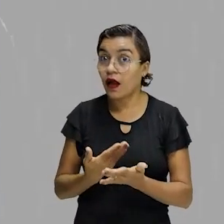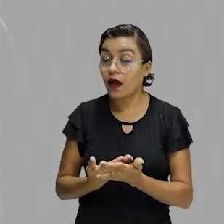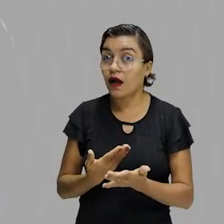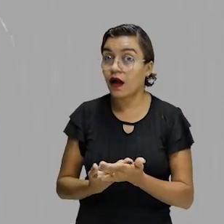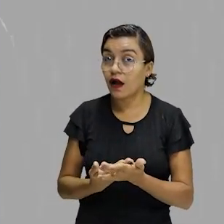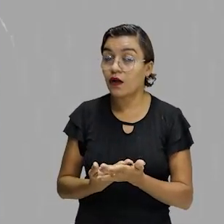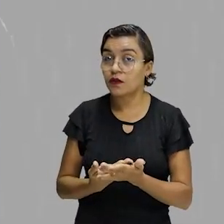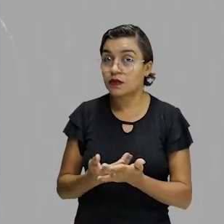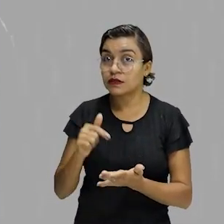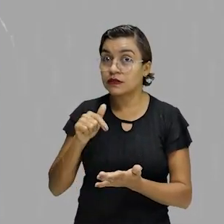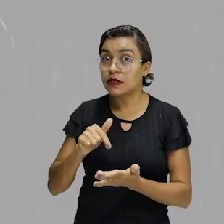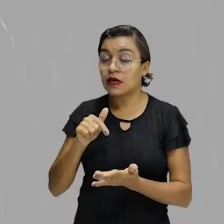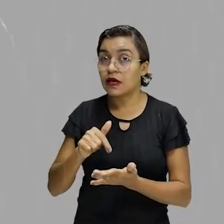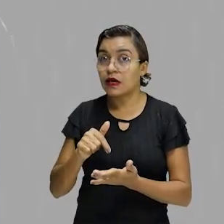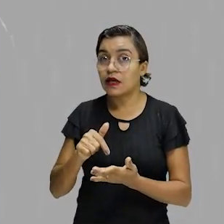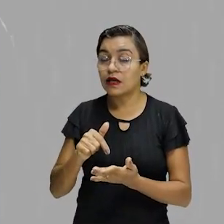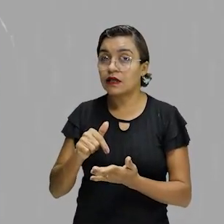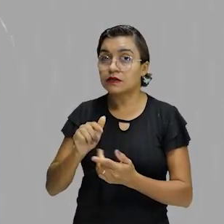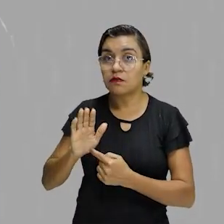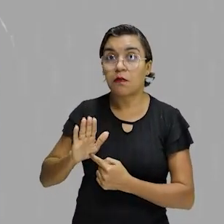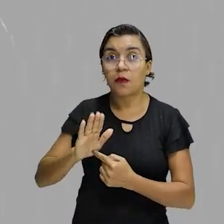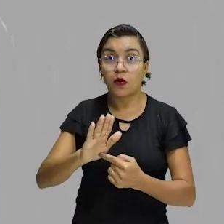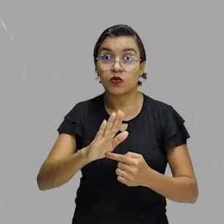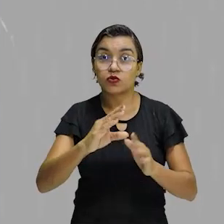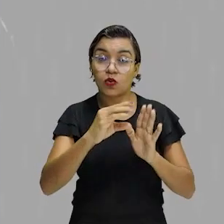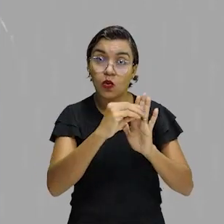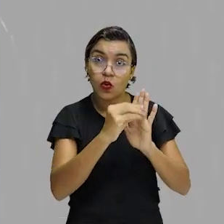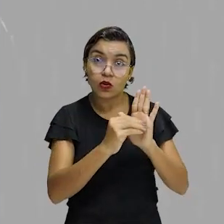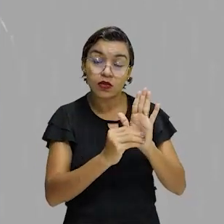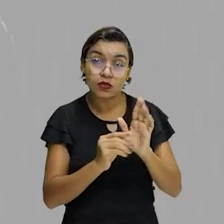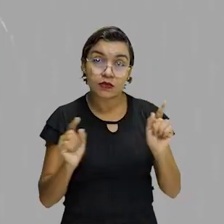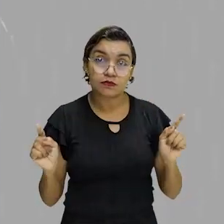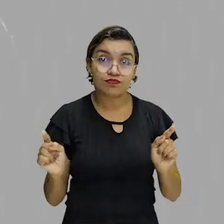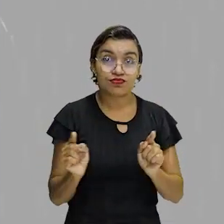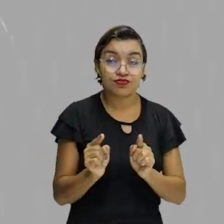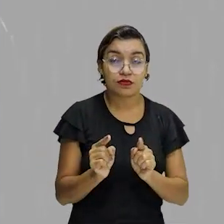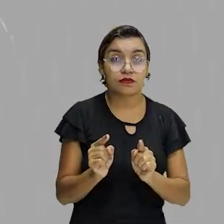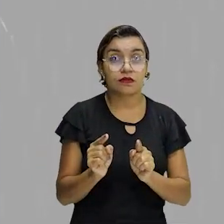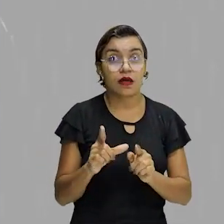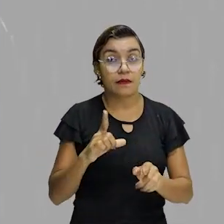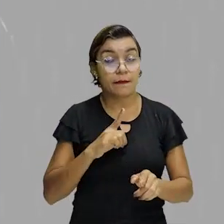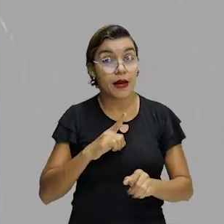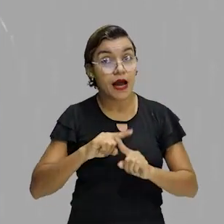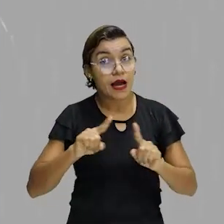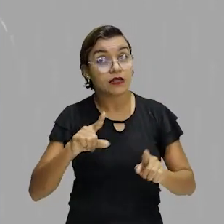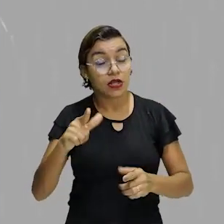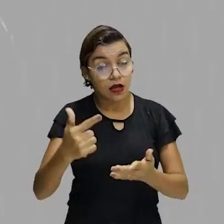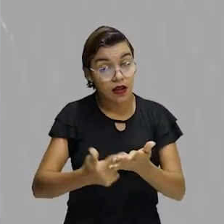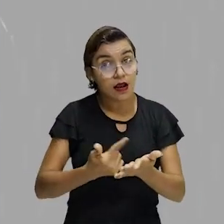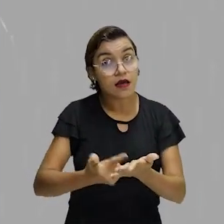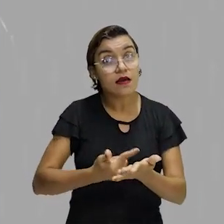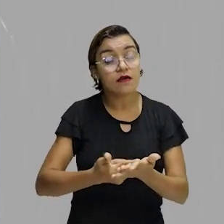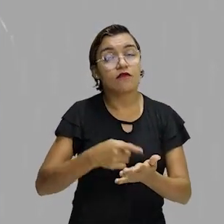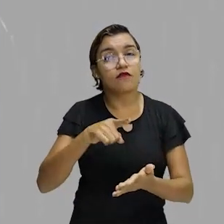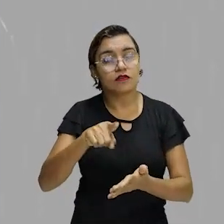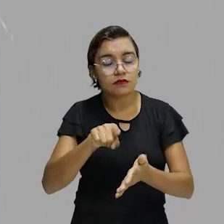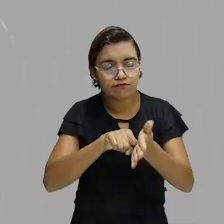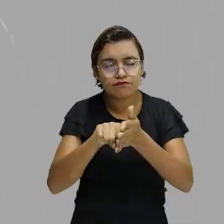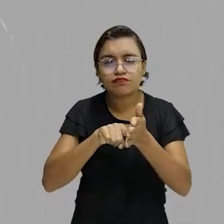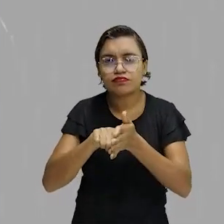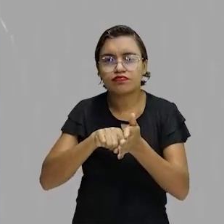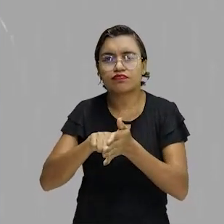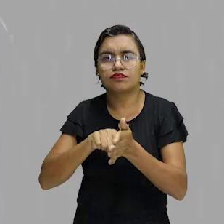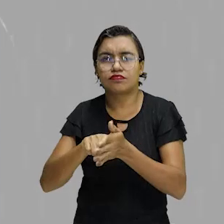elas são aulas que sintetizam muito o conteúdo. Então você sempre tem o recurso do seu livro didático para aprofundar